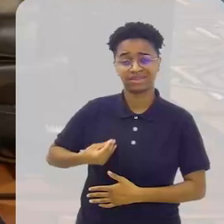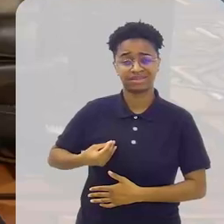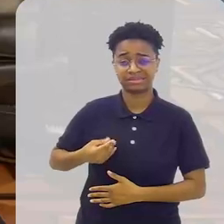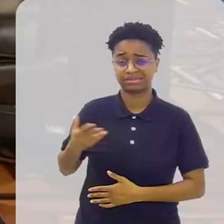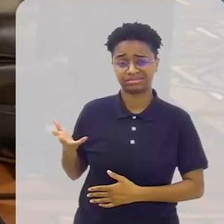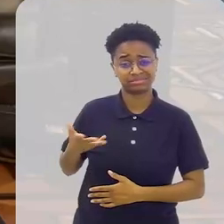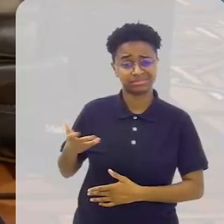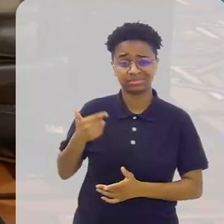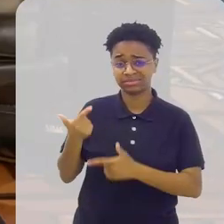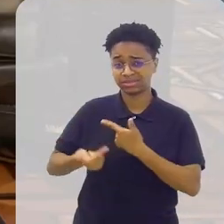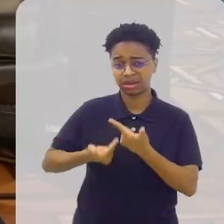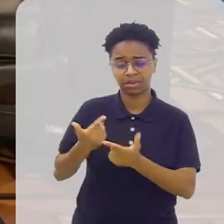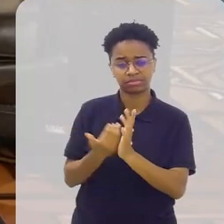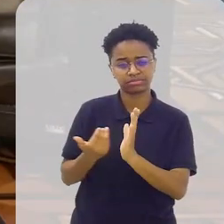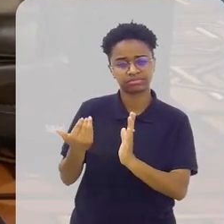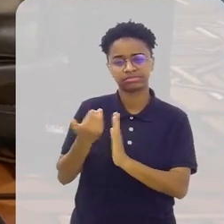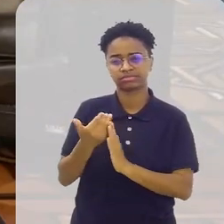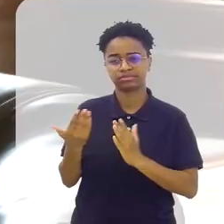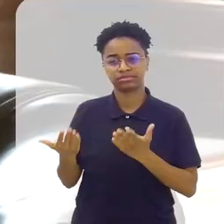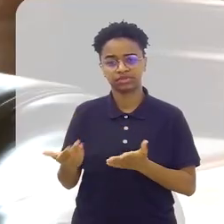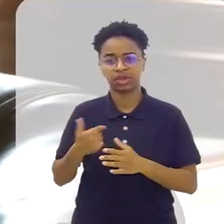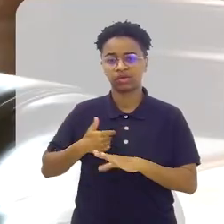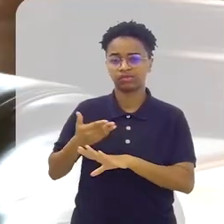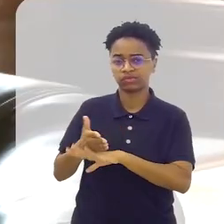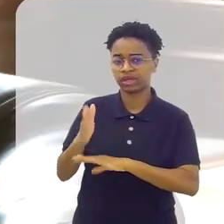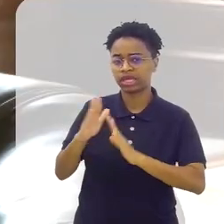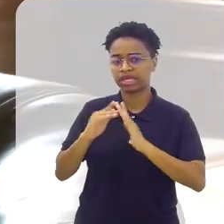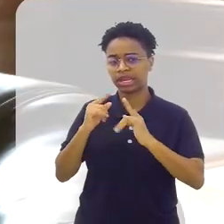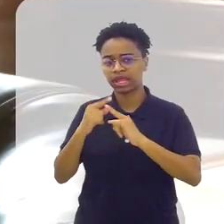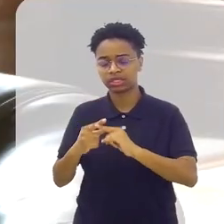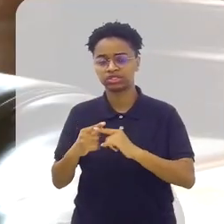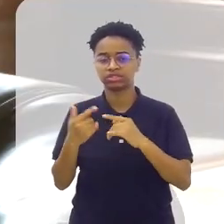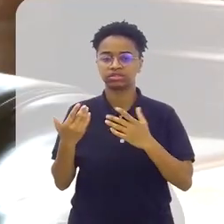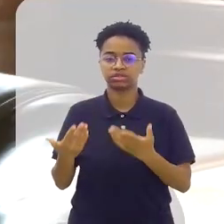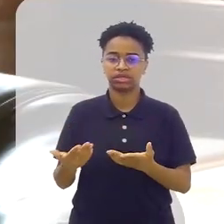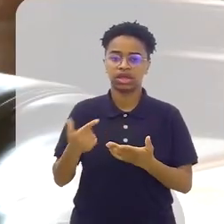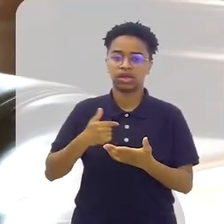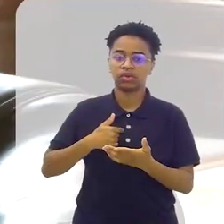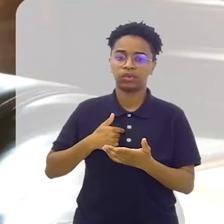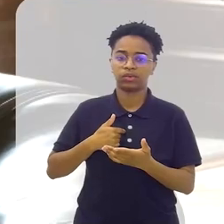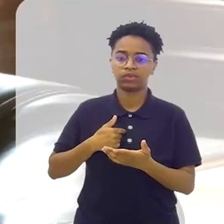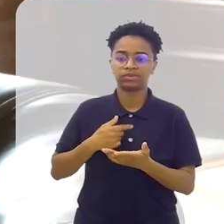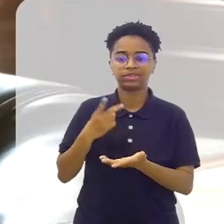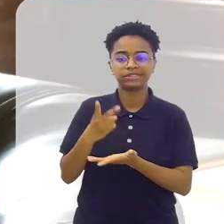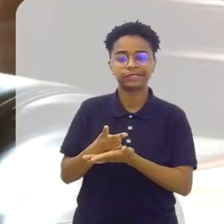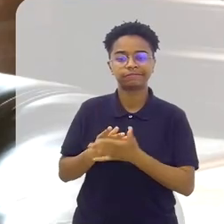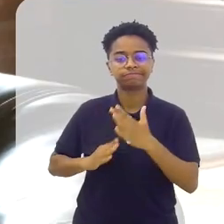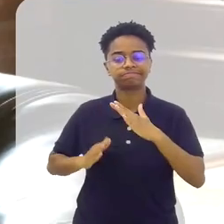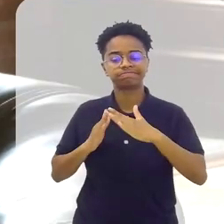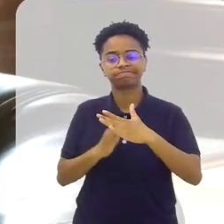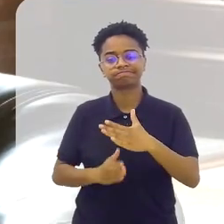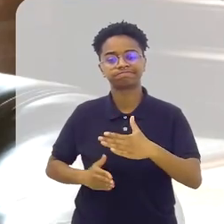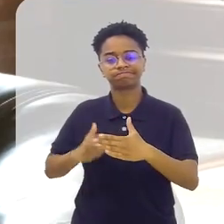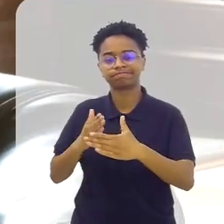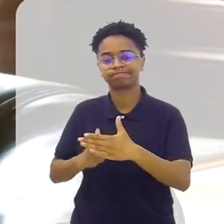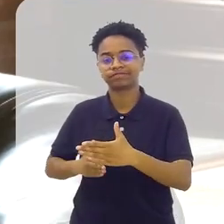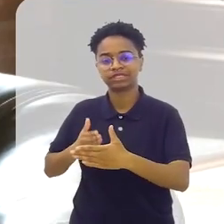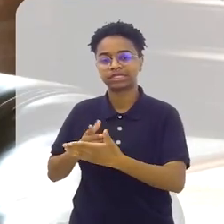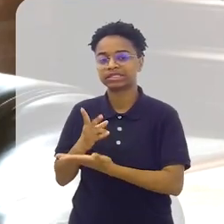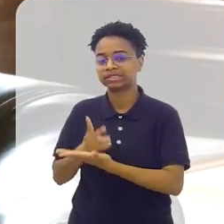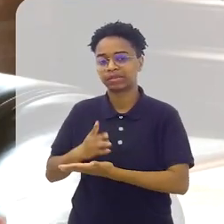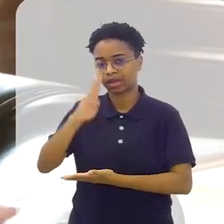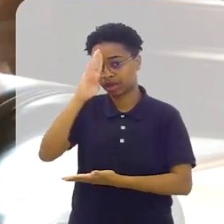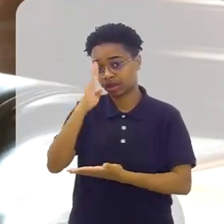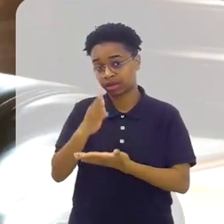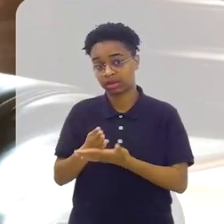E aí eu tenho uma vida bem corrida de trabalho e aí eu vou para igreja e eu sempre me